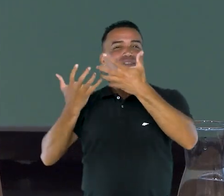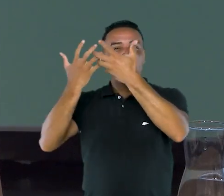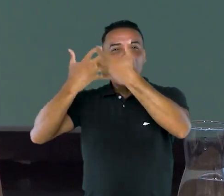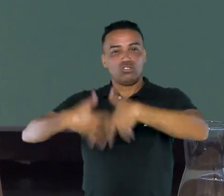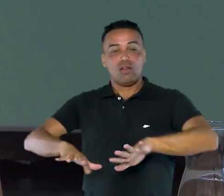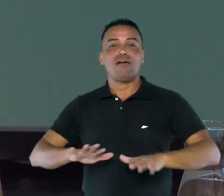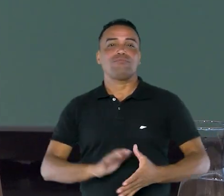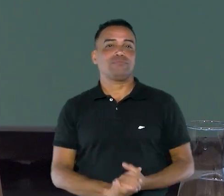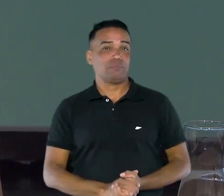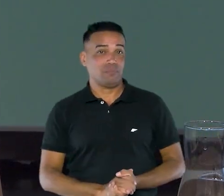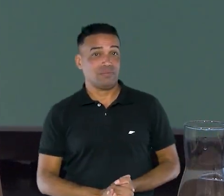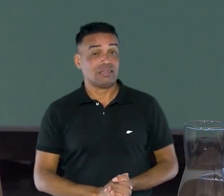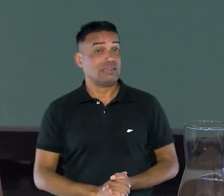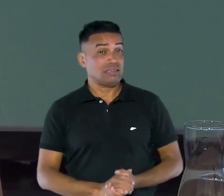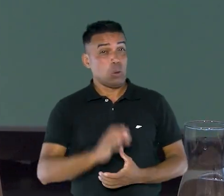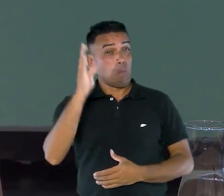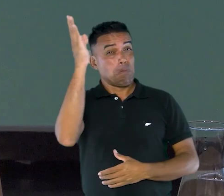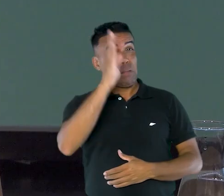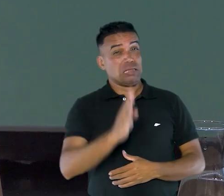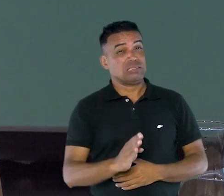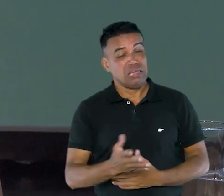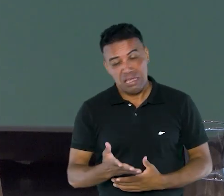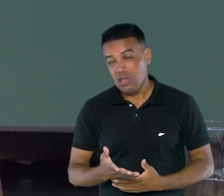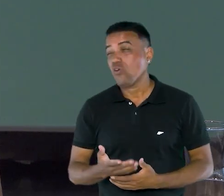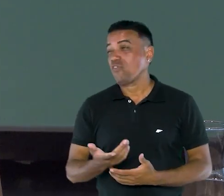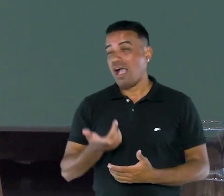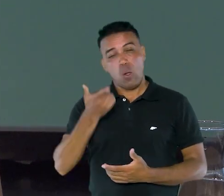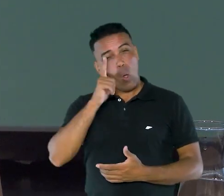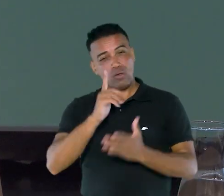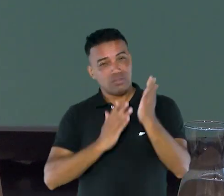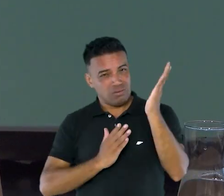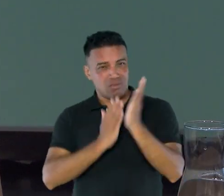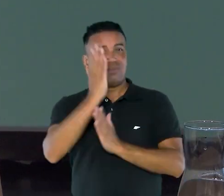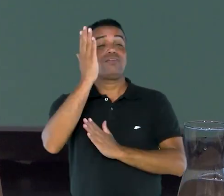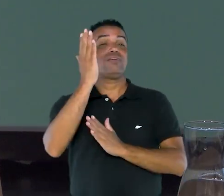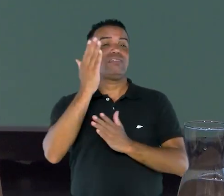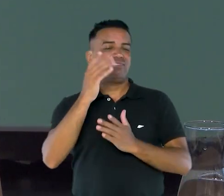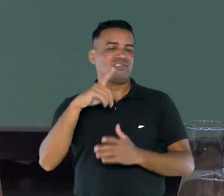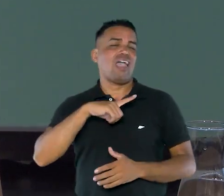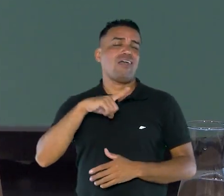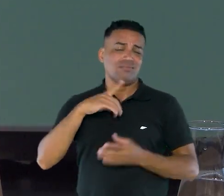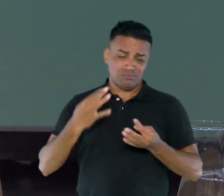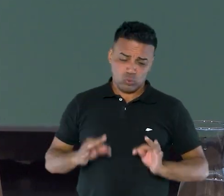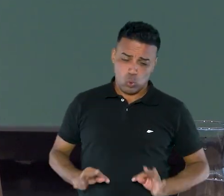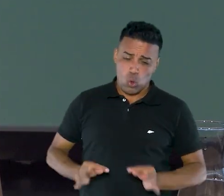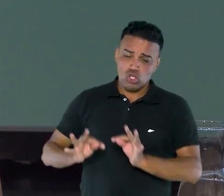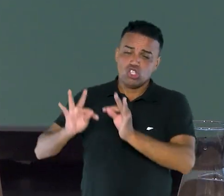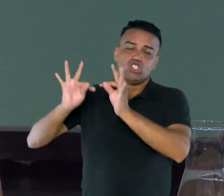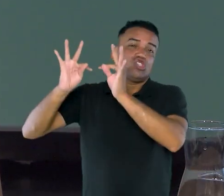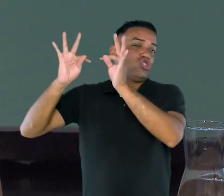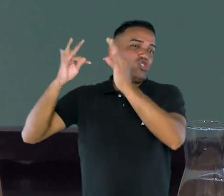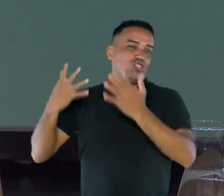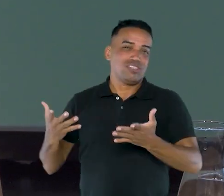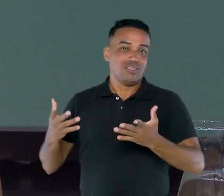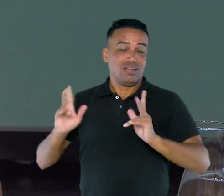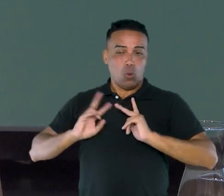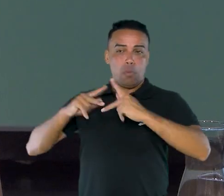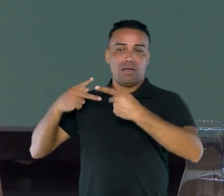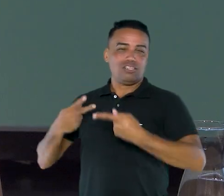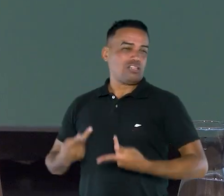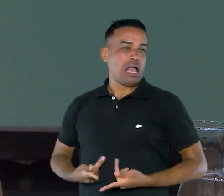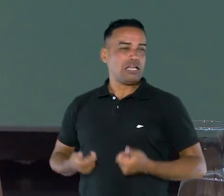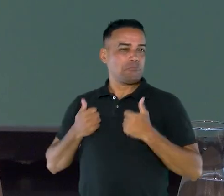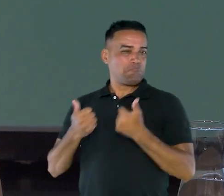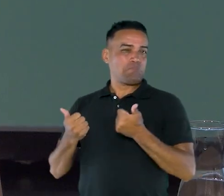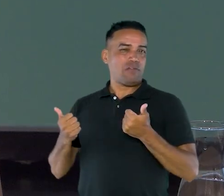problema? Brasil, olha aí, ó, né, não vão fazer drama, tá aí a tecnologia, vai, né, a humanidade